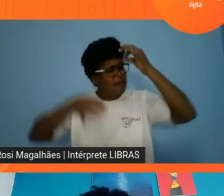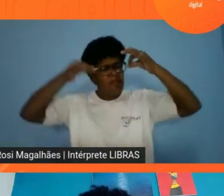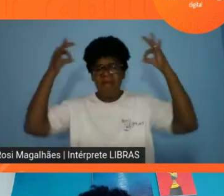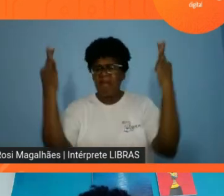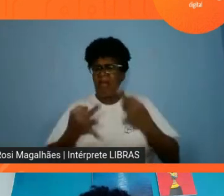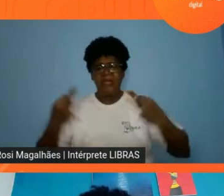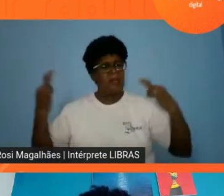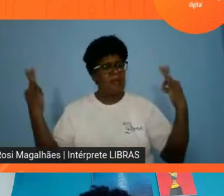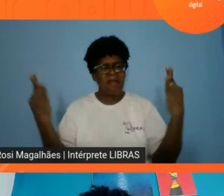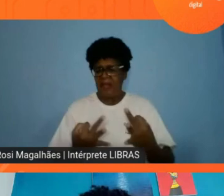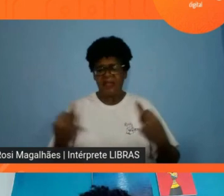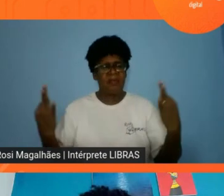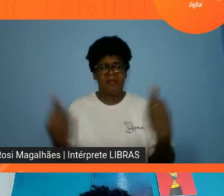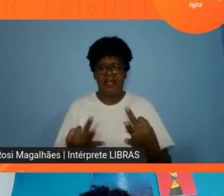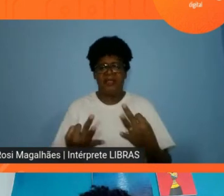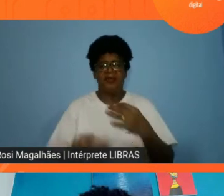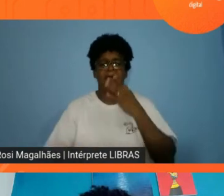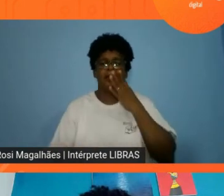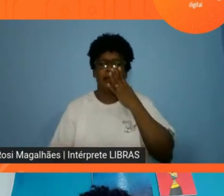Só uma última coisa.